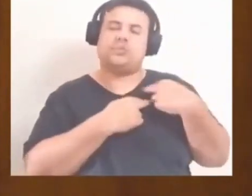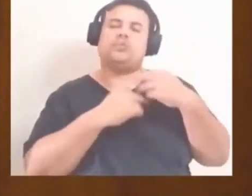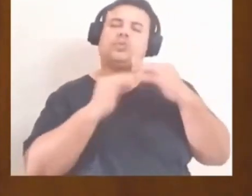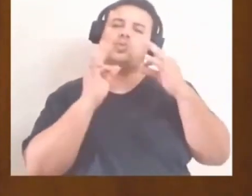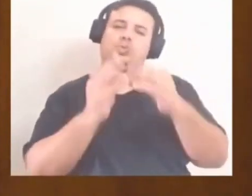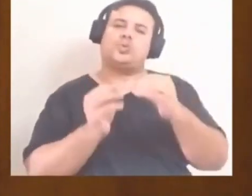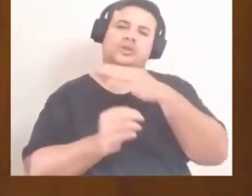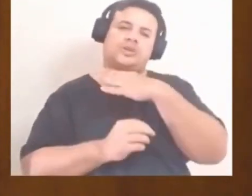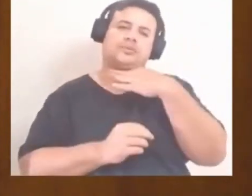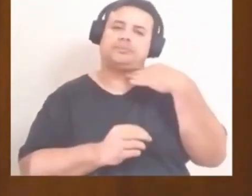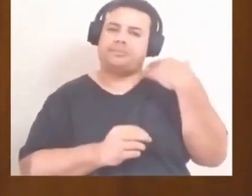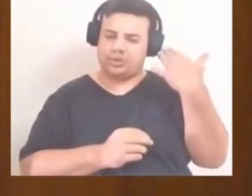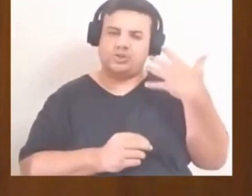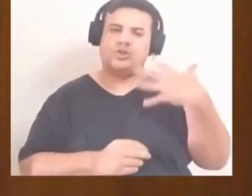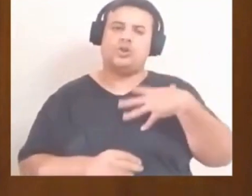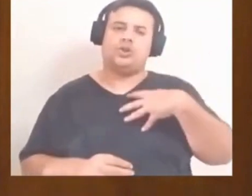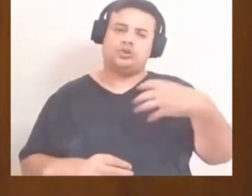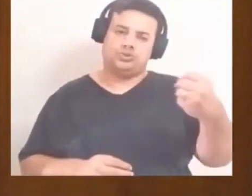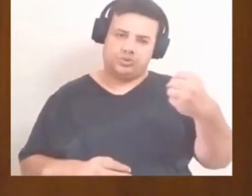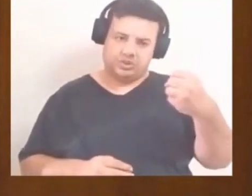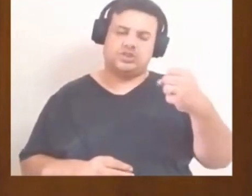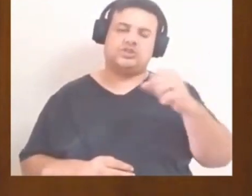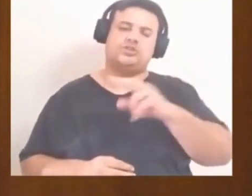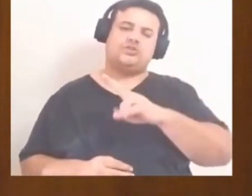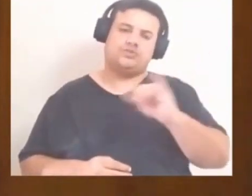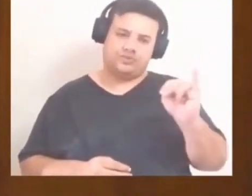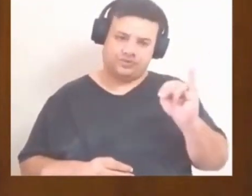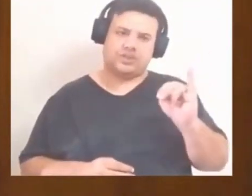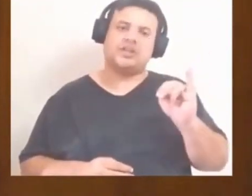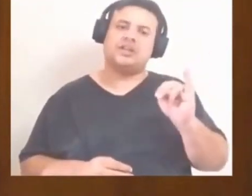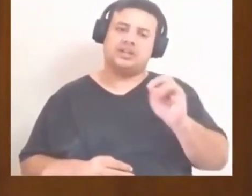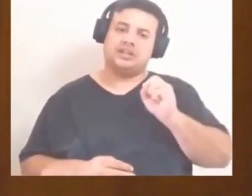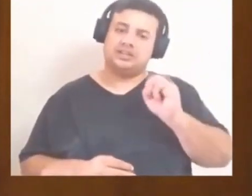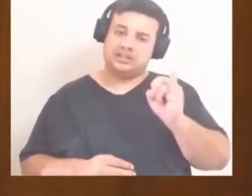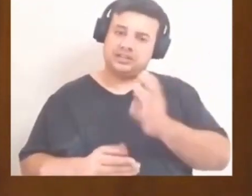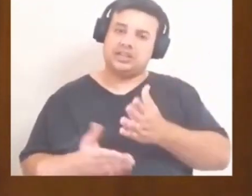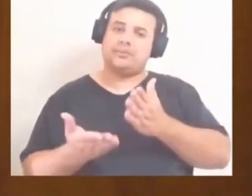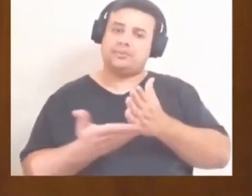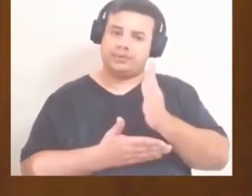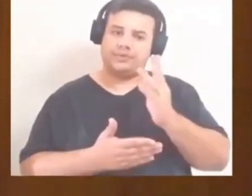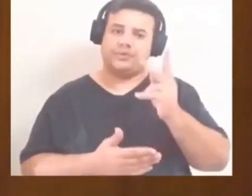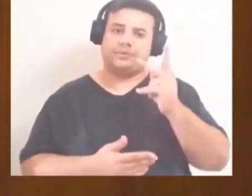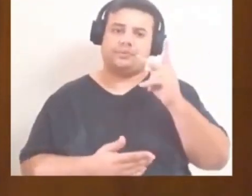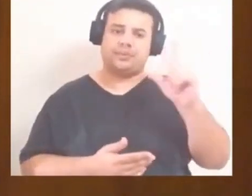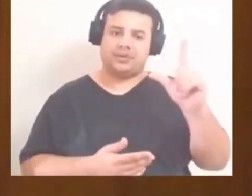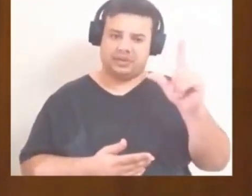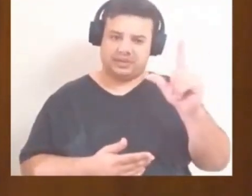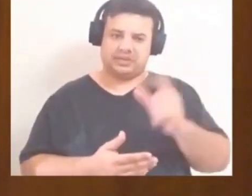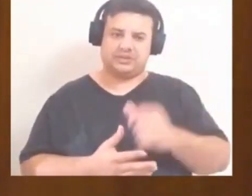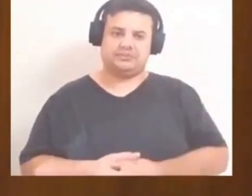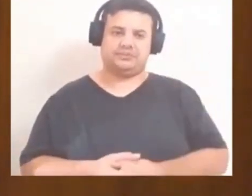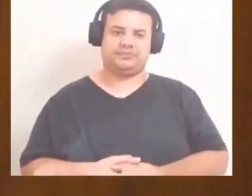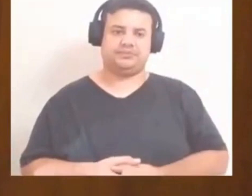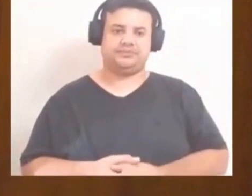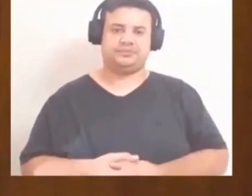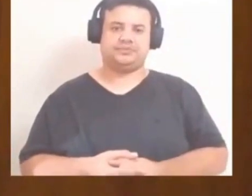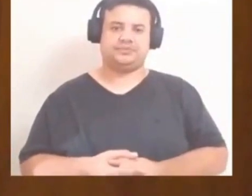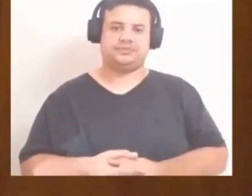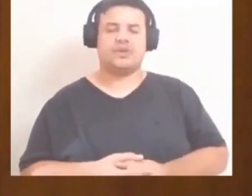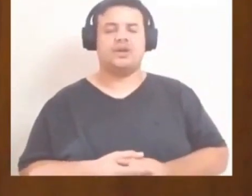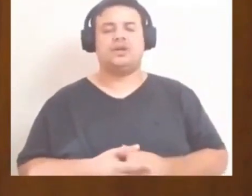que possa acontecer caso esse PE e aprovado podemos ver aqui mesmo no Brasil